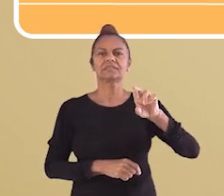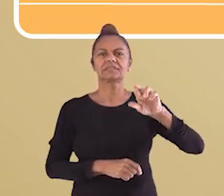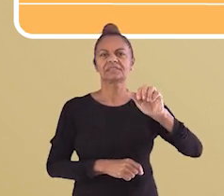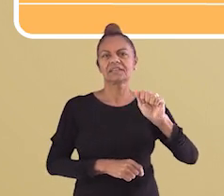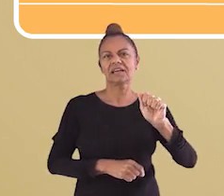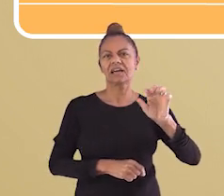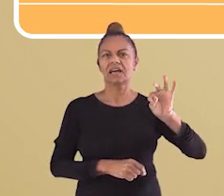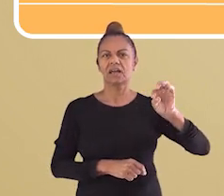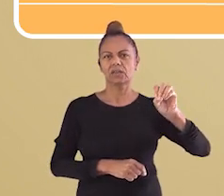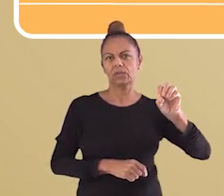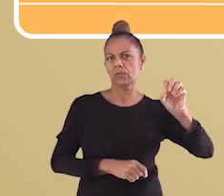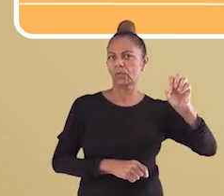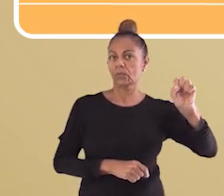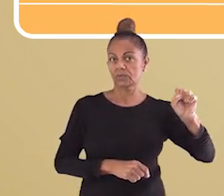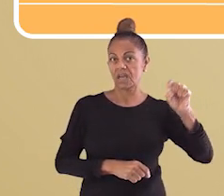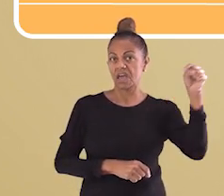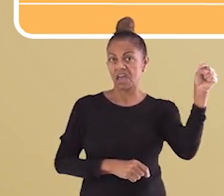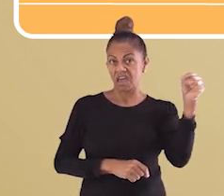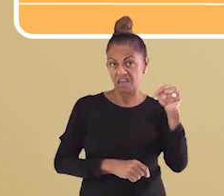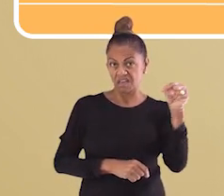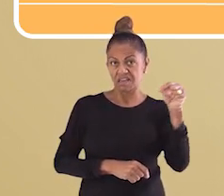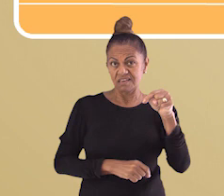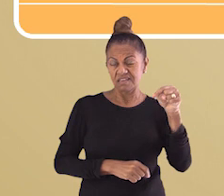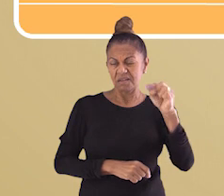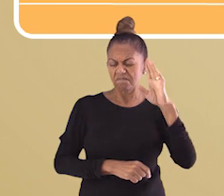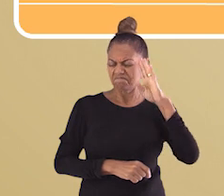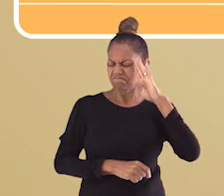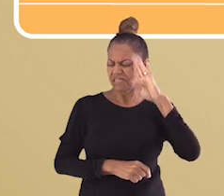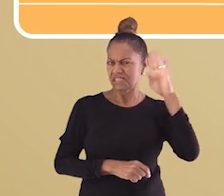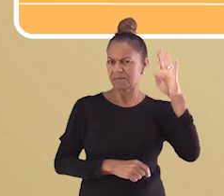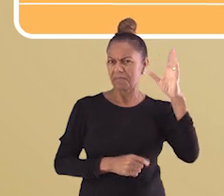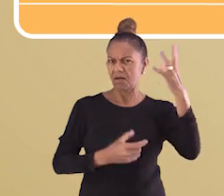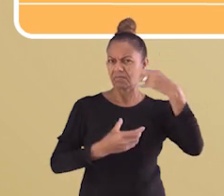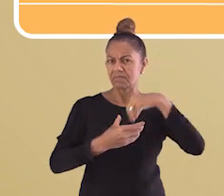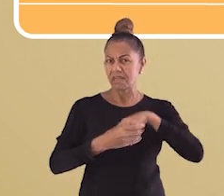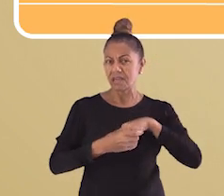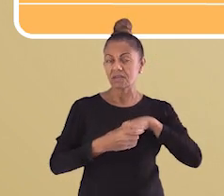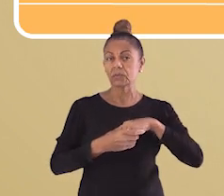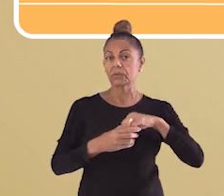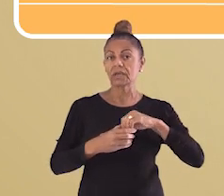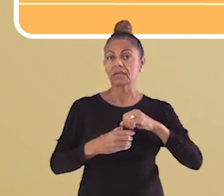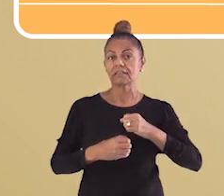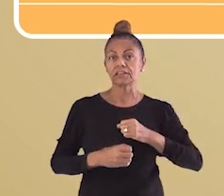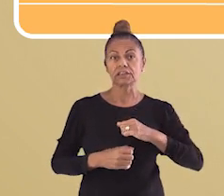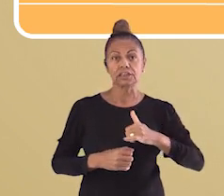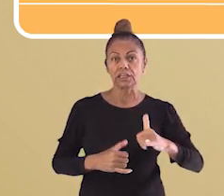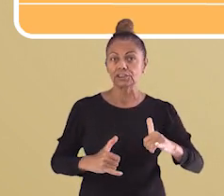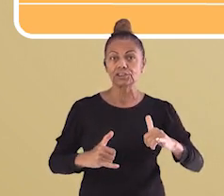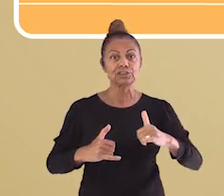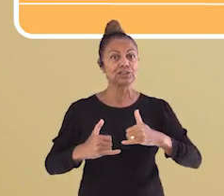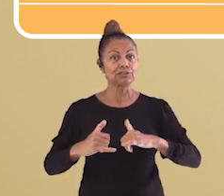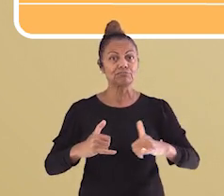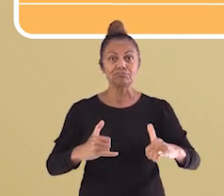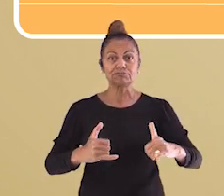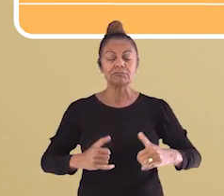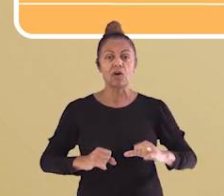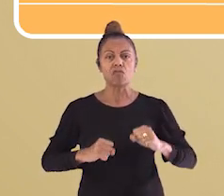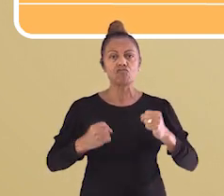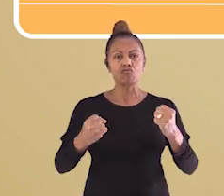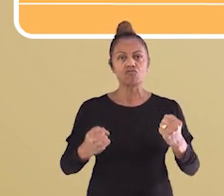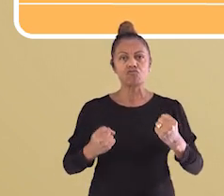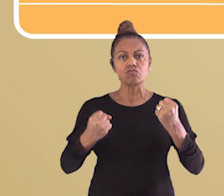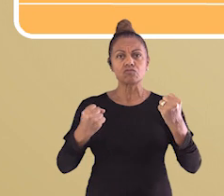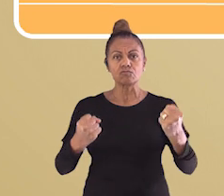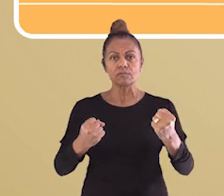do organismo. A fonte de energia principal do nosso corpo são os carboidratos. São indispensáveis para o funcionamento do cérebro, dos